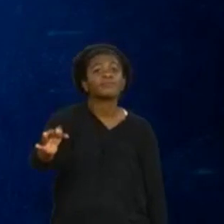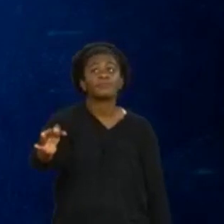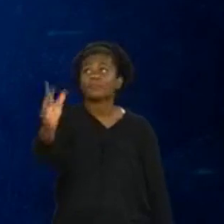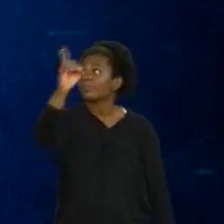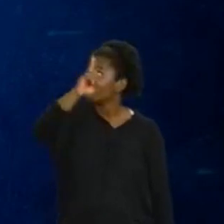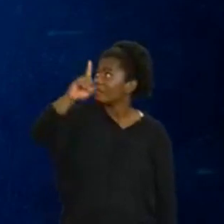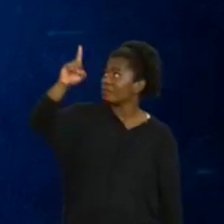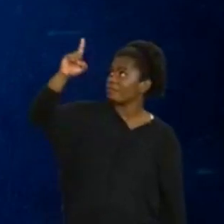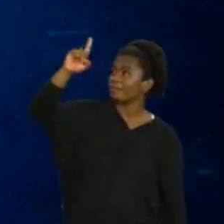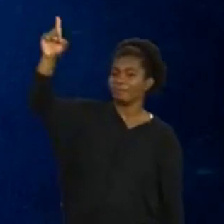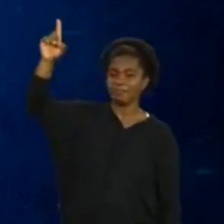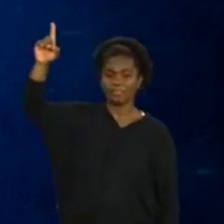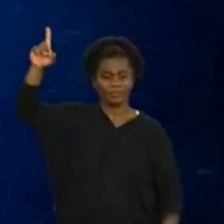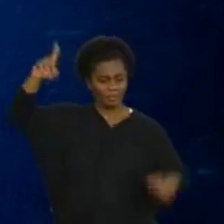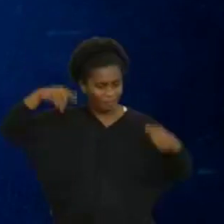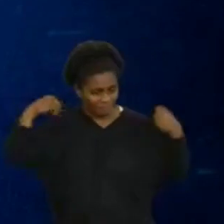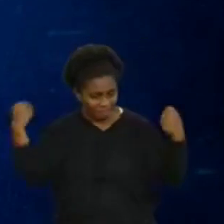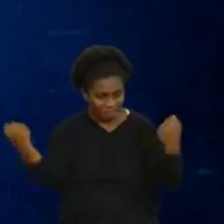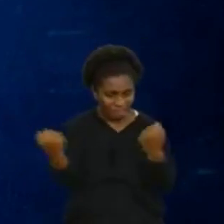Então recebe